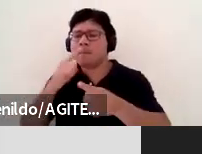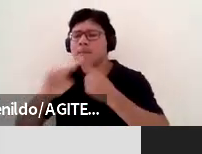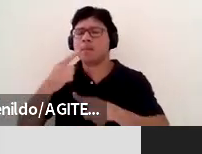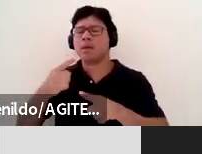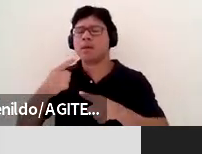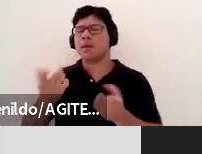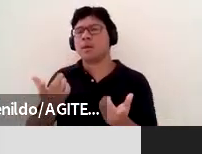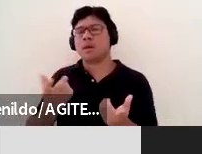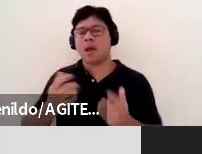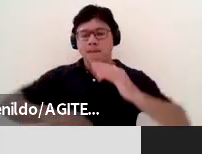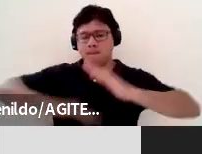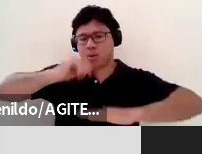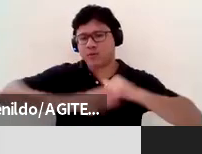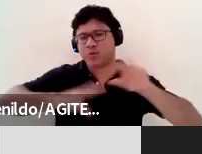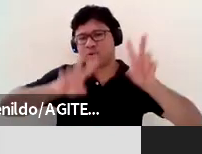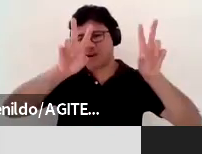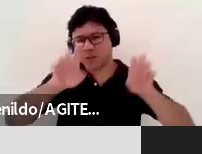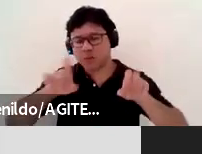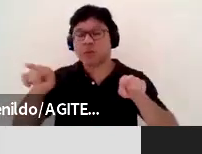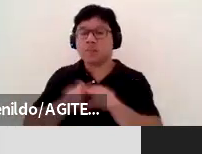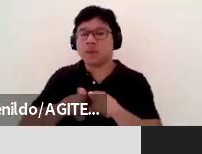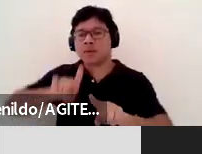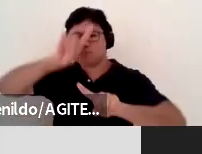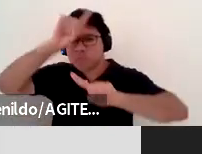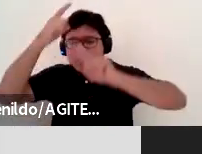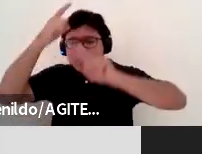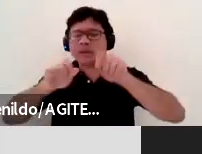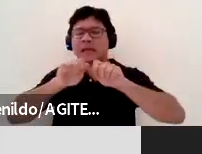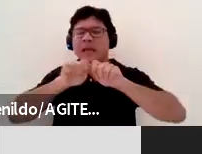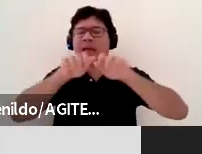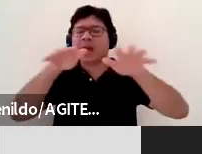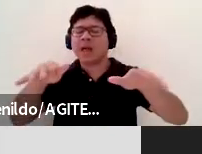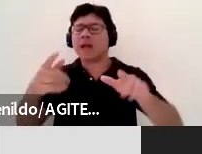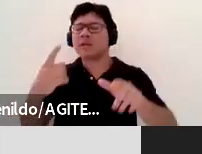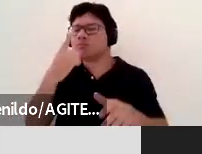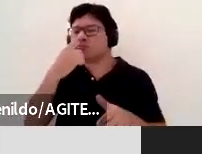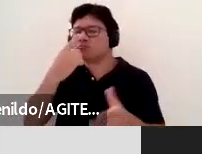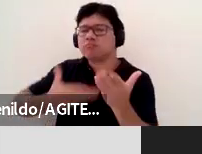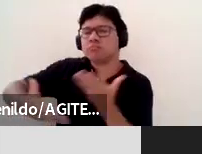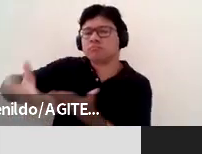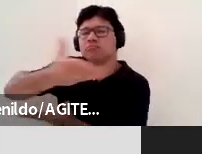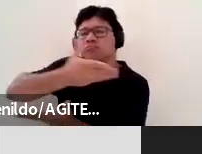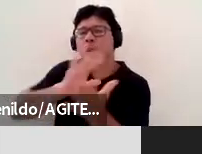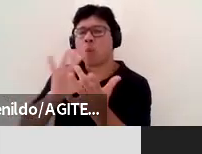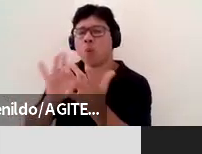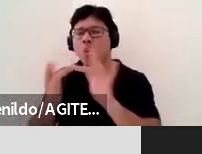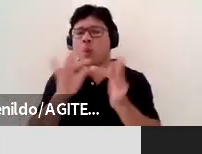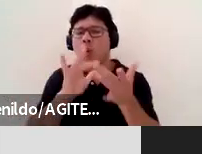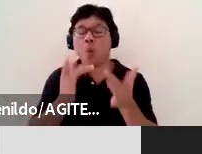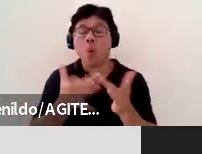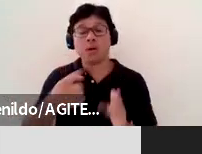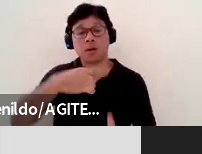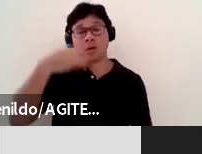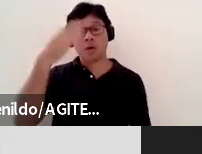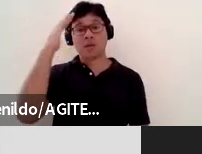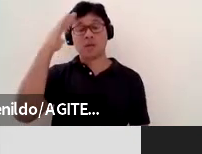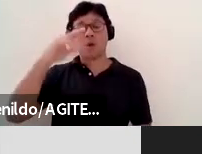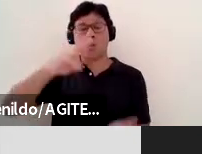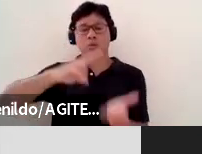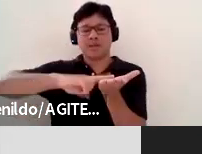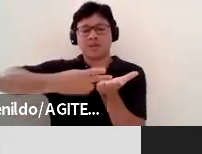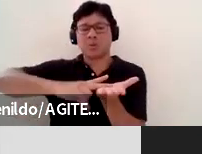trocas profissionais quanto criando essa rede de afinidades pessoais também. E a gente começou a entender que o tradutor não